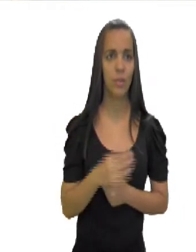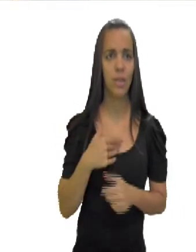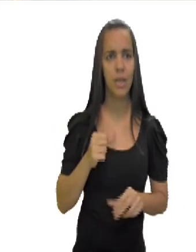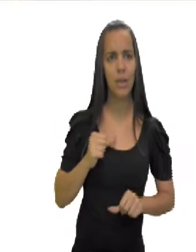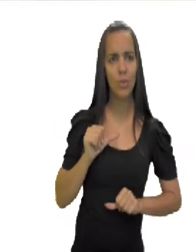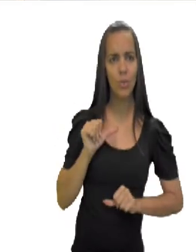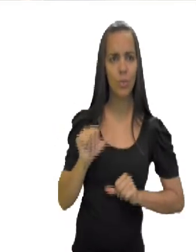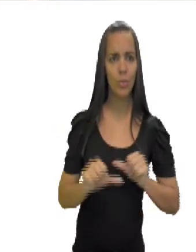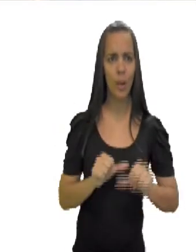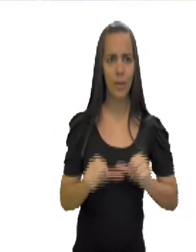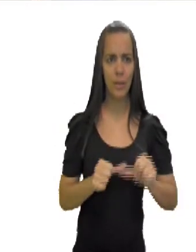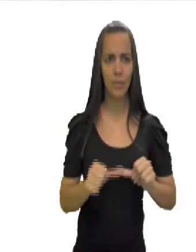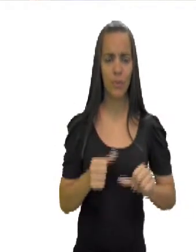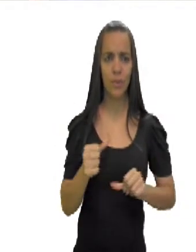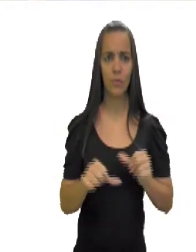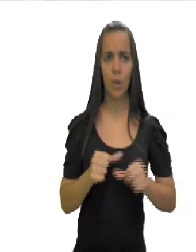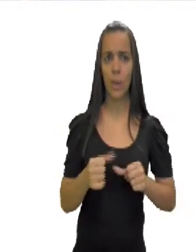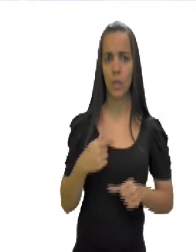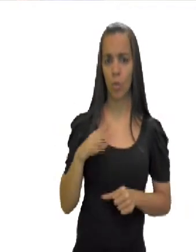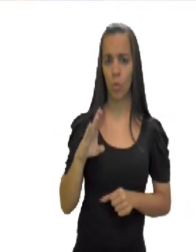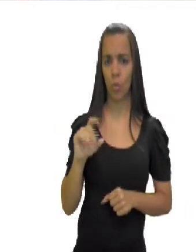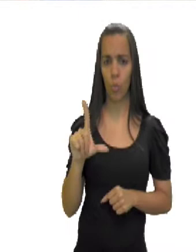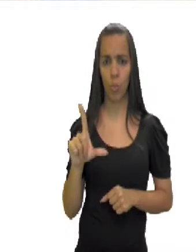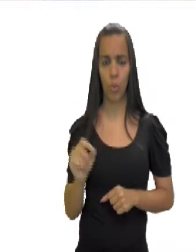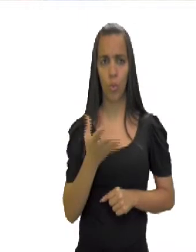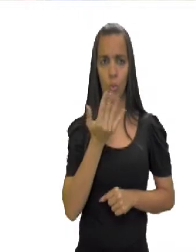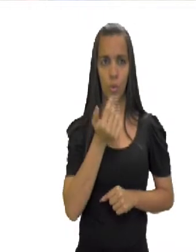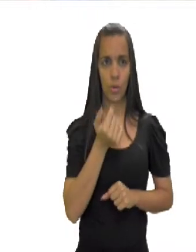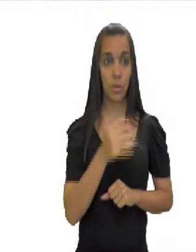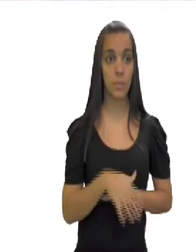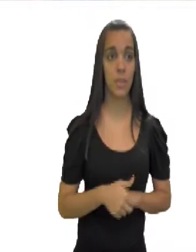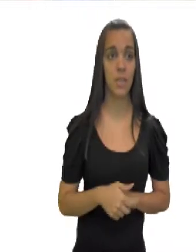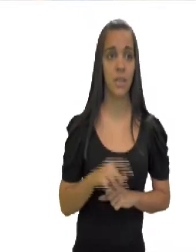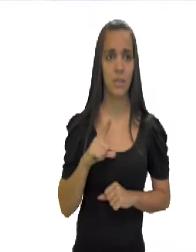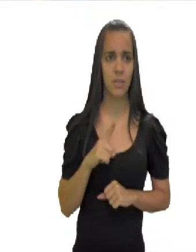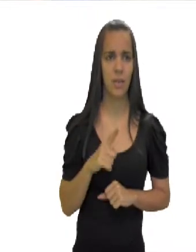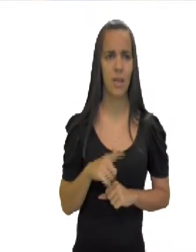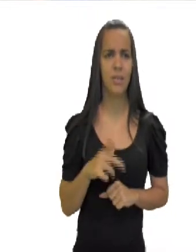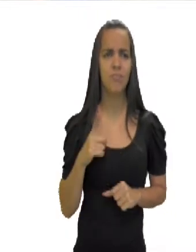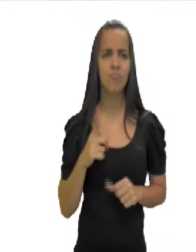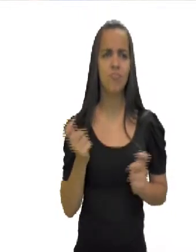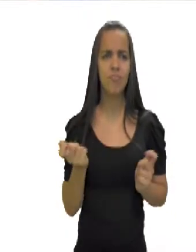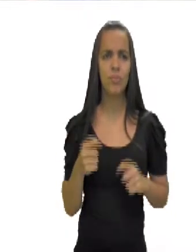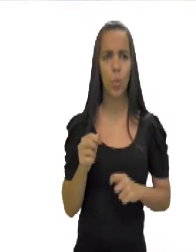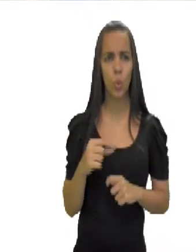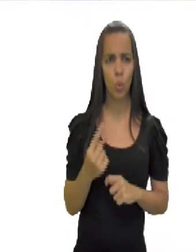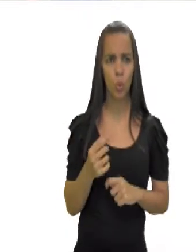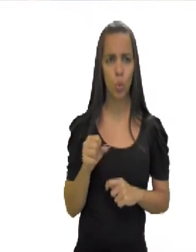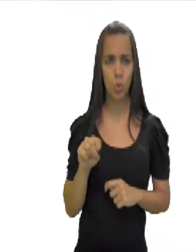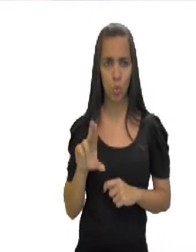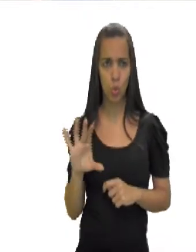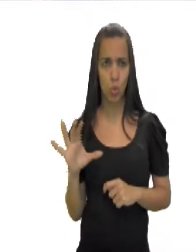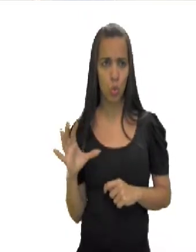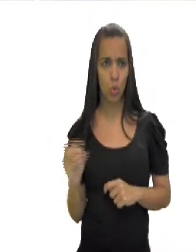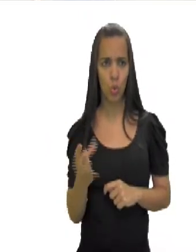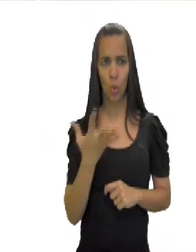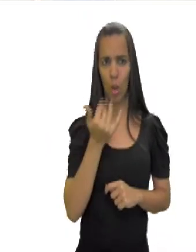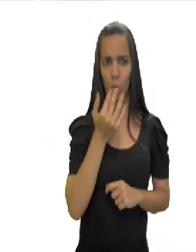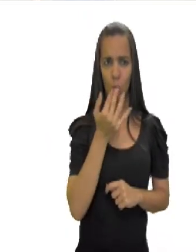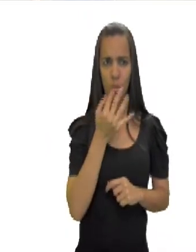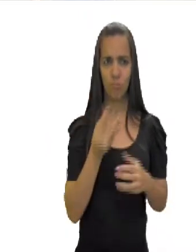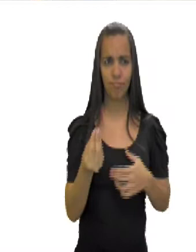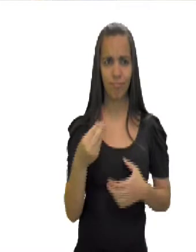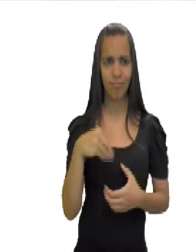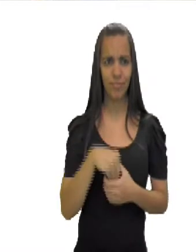transformação do bolo alimentar em pedaços ainda menores. Aquela comida que a